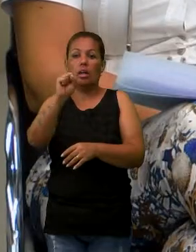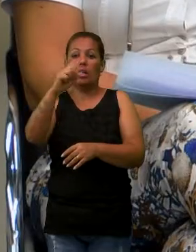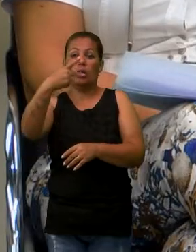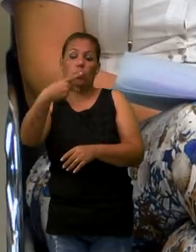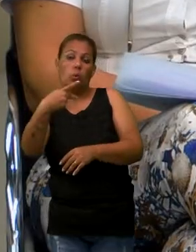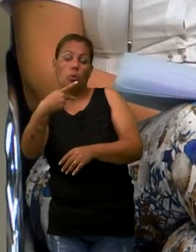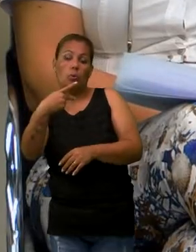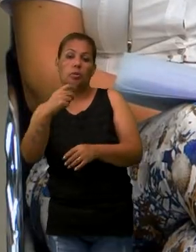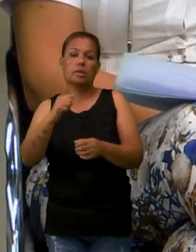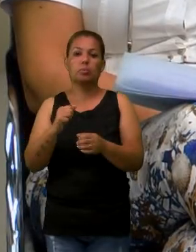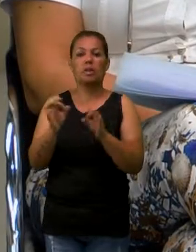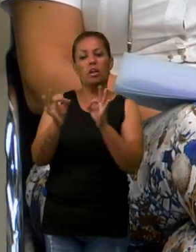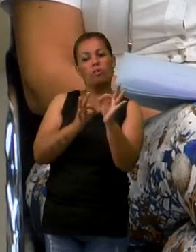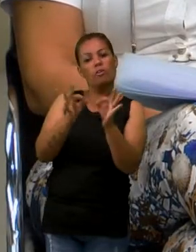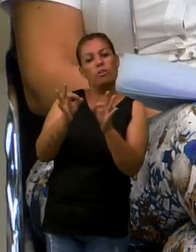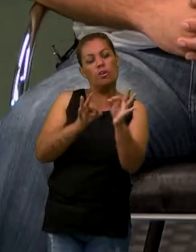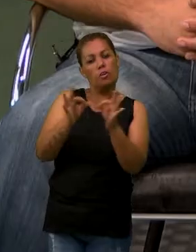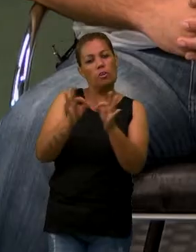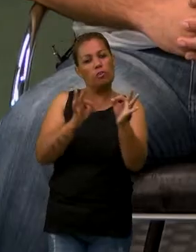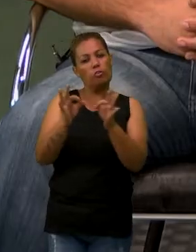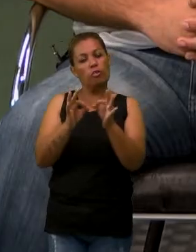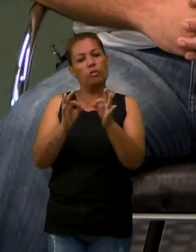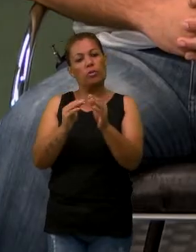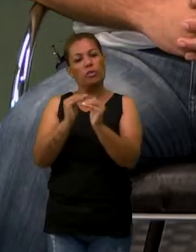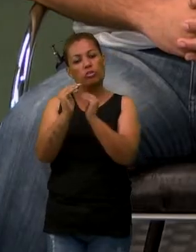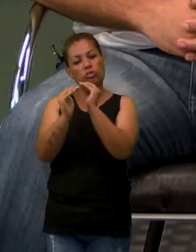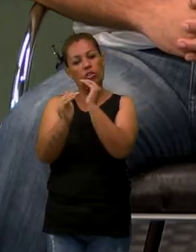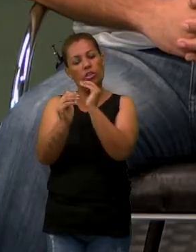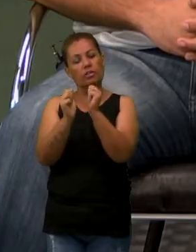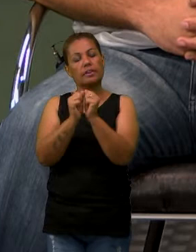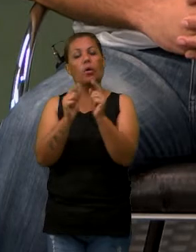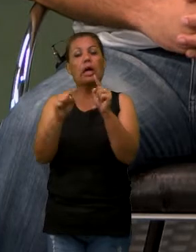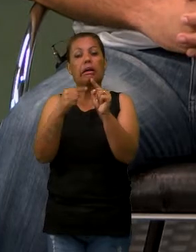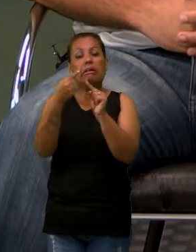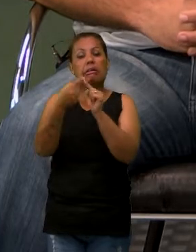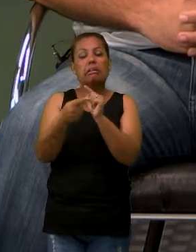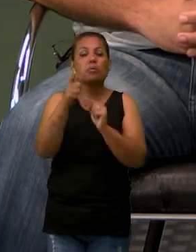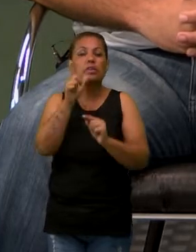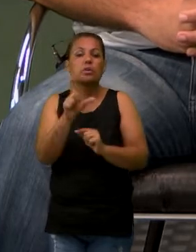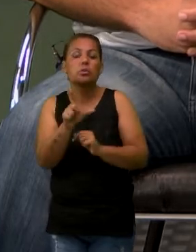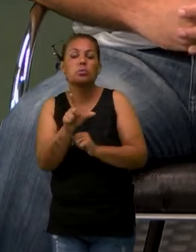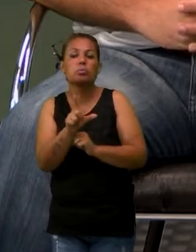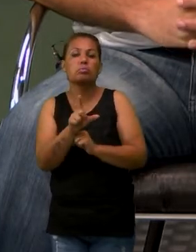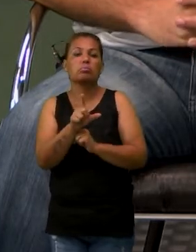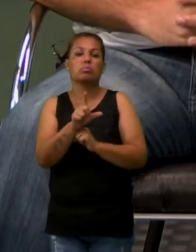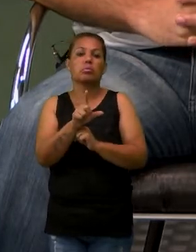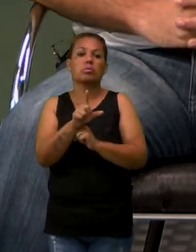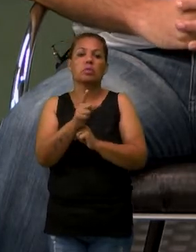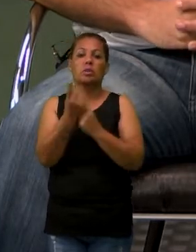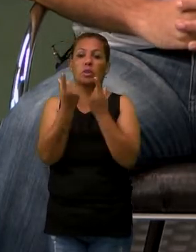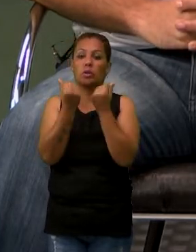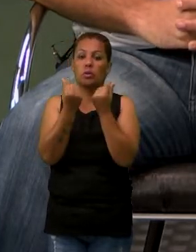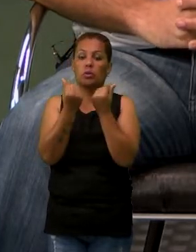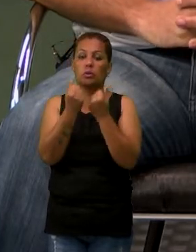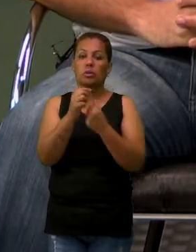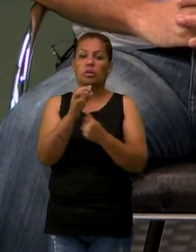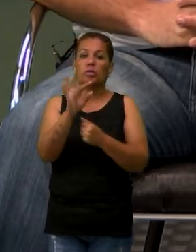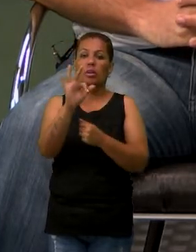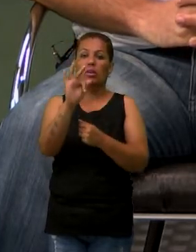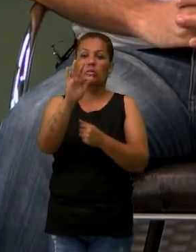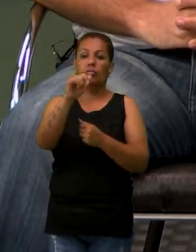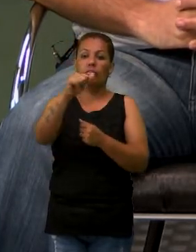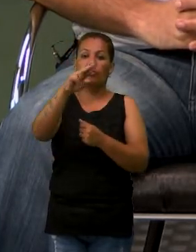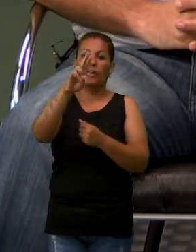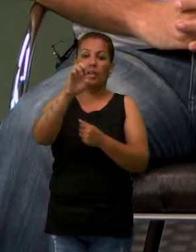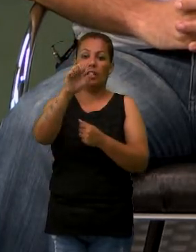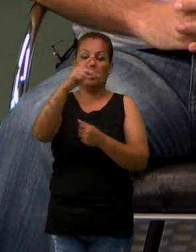é foi um projeto de de graduação e depois eles conseguiram um financiamento pelo finep e construir o